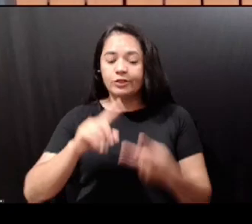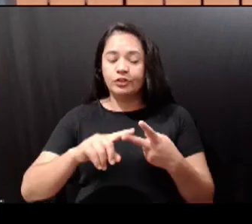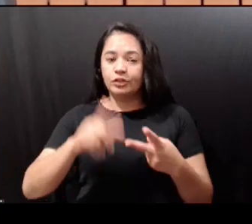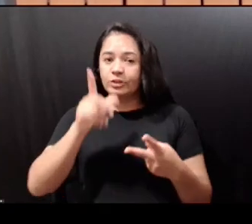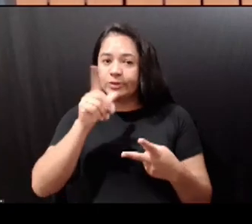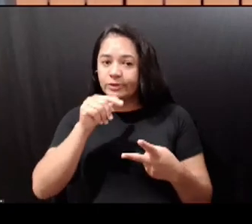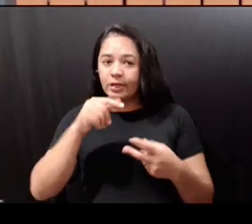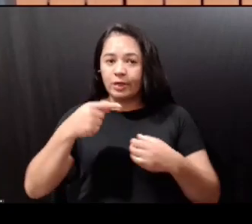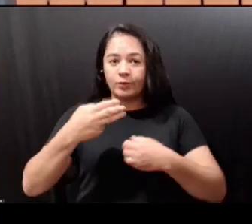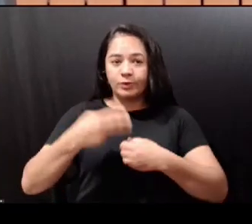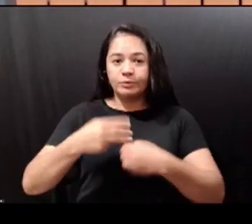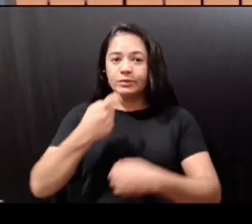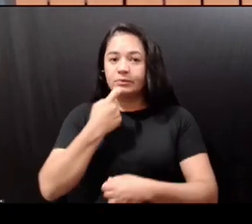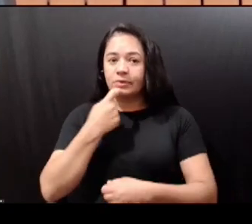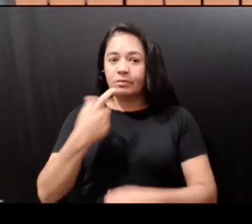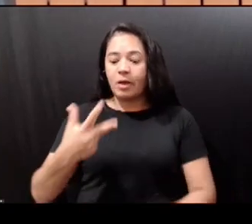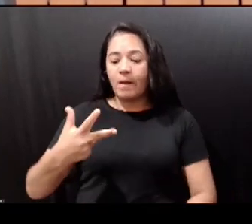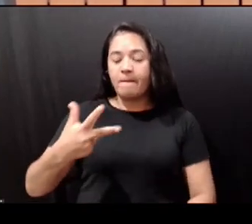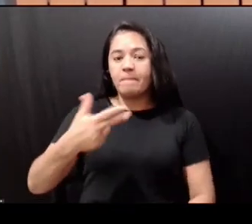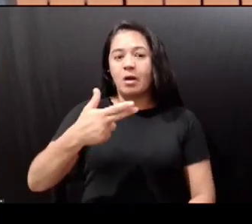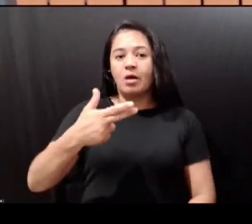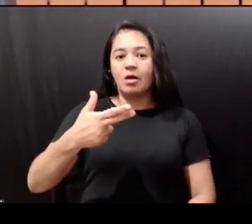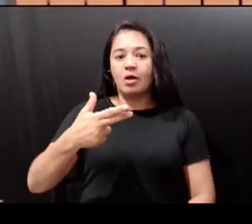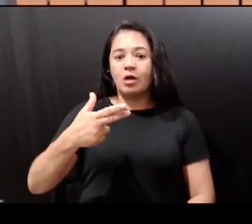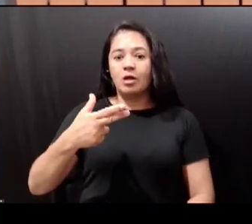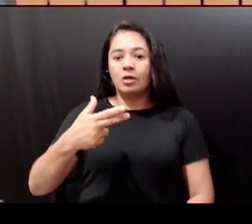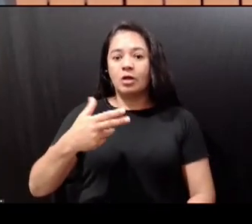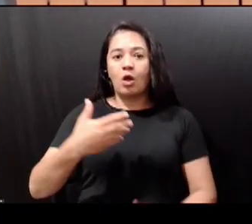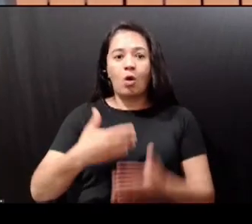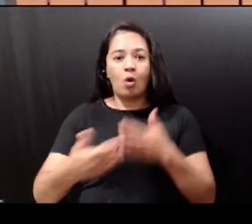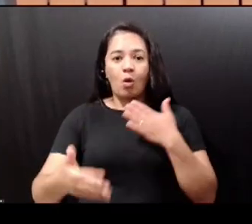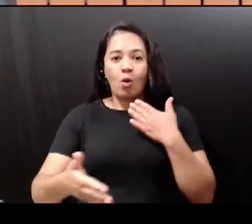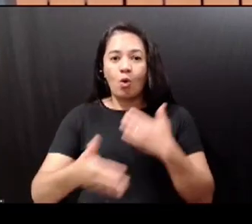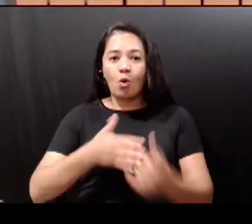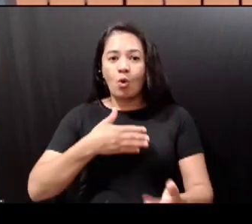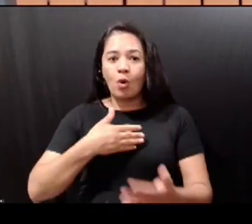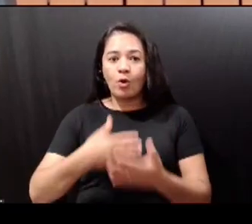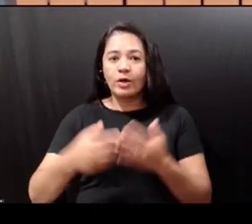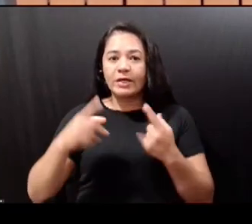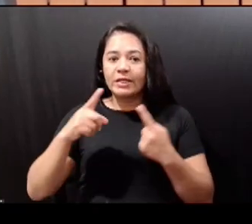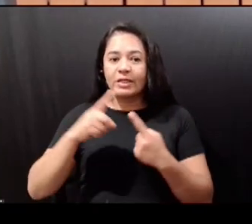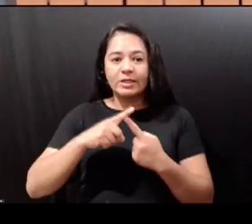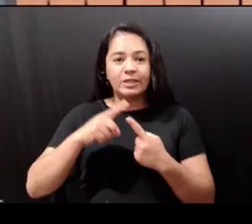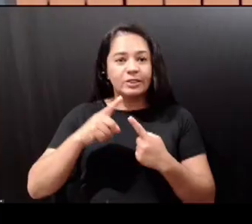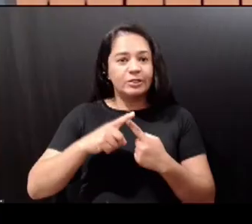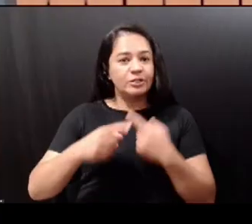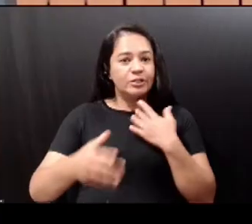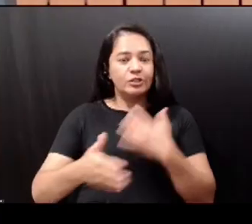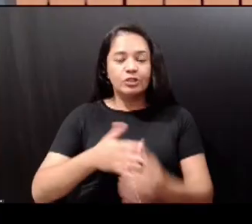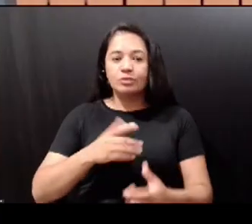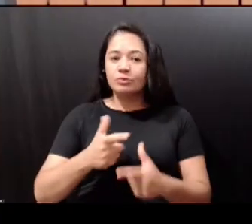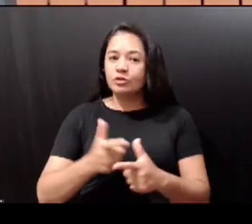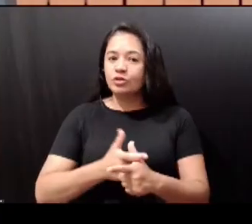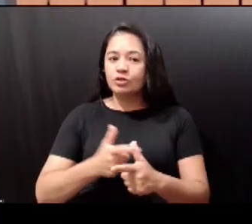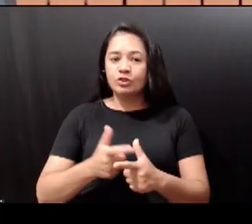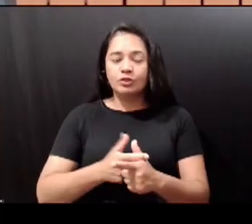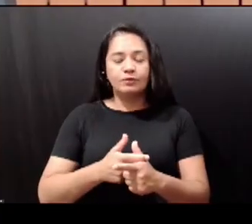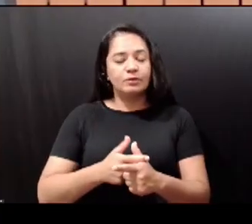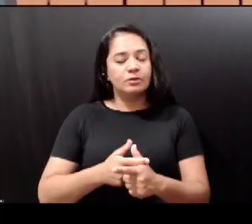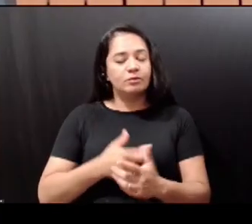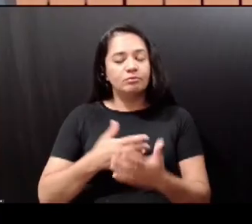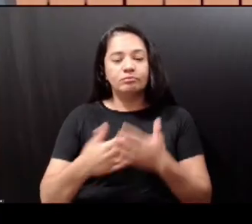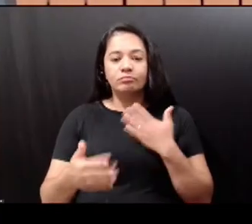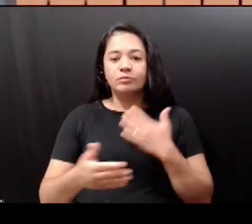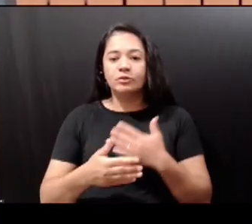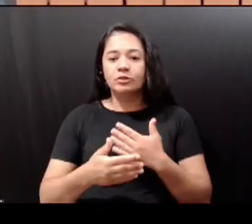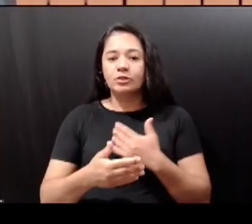Campinas, por todo e qualquer tipo de inadimplência, seja de valores de conta mensais, como